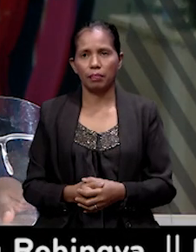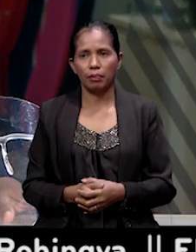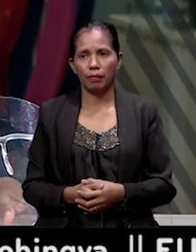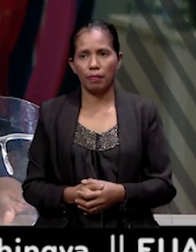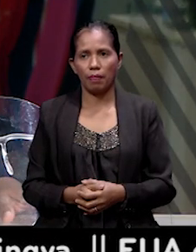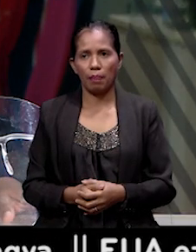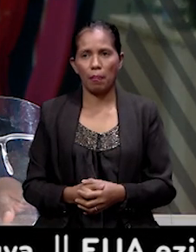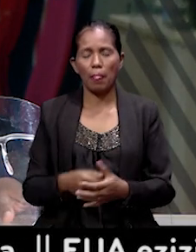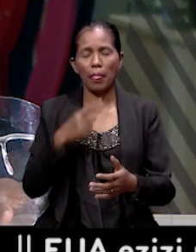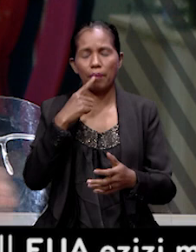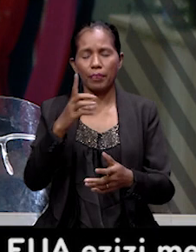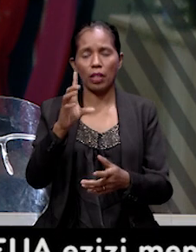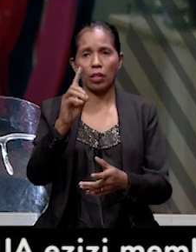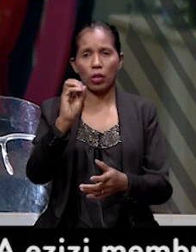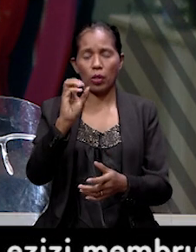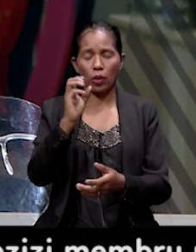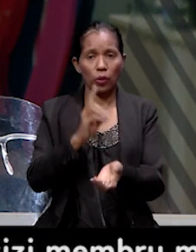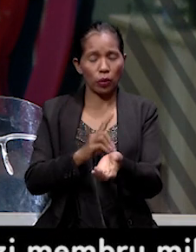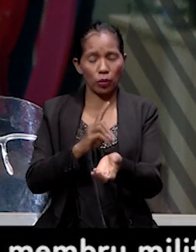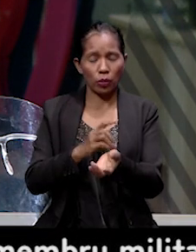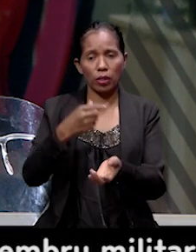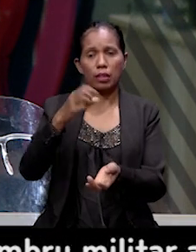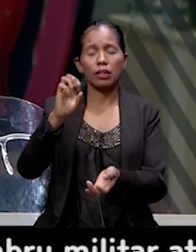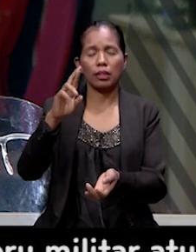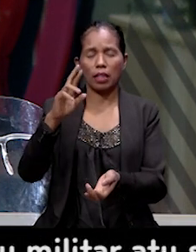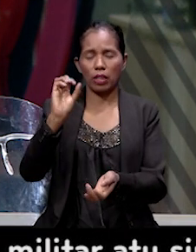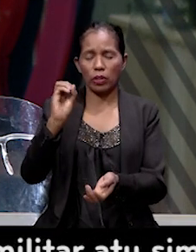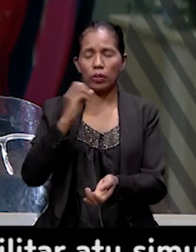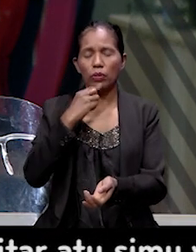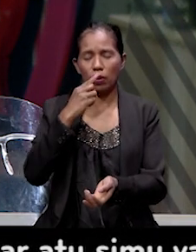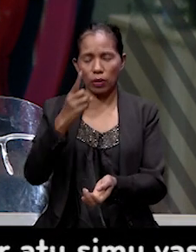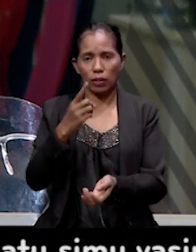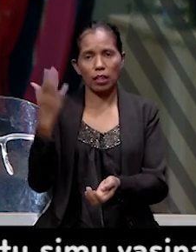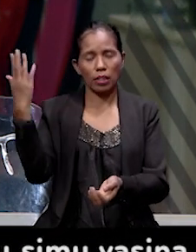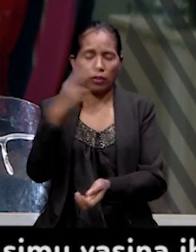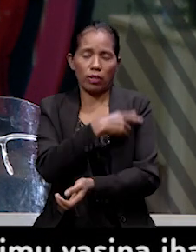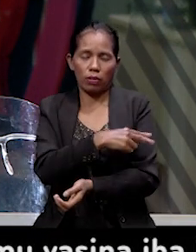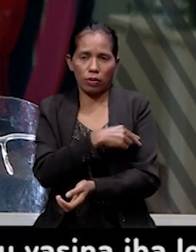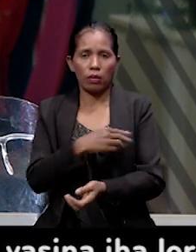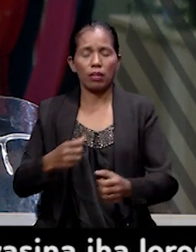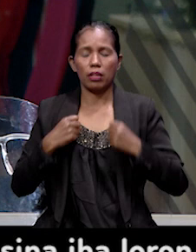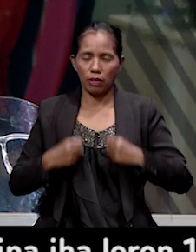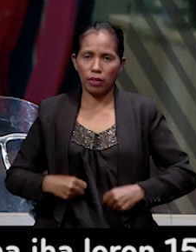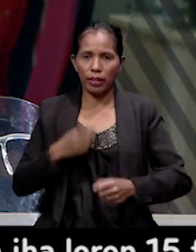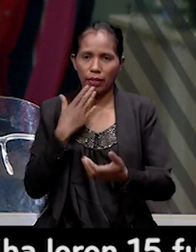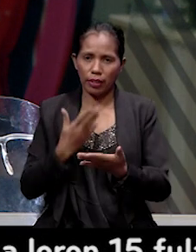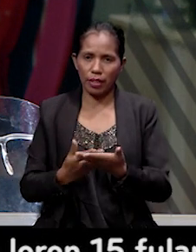Conexão sobre o Dr. Sérgio Lobo e o progresso DIAC durante baixa e sala isolamento Vera Cruz.